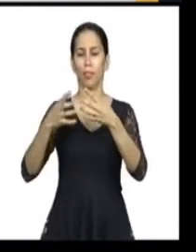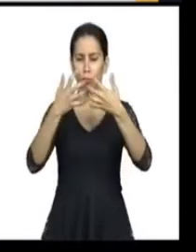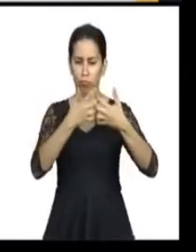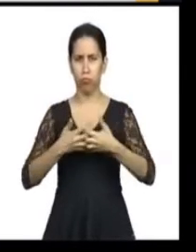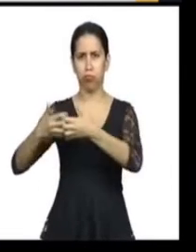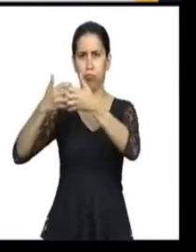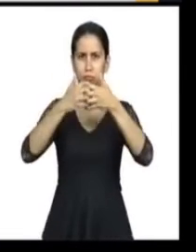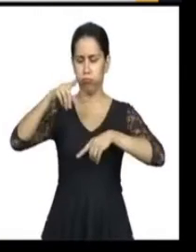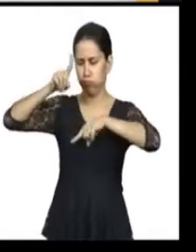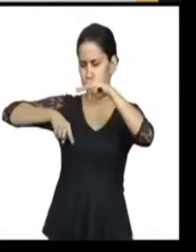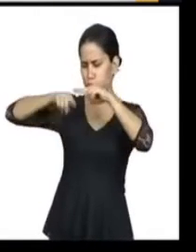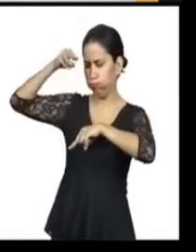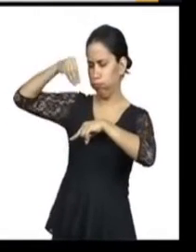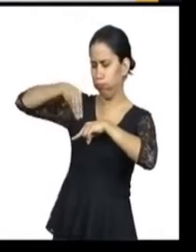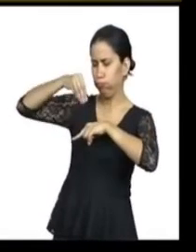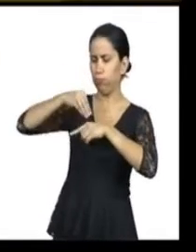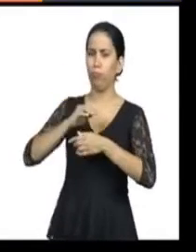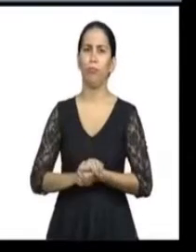bombeamento.